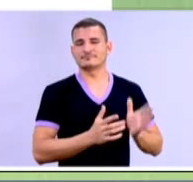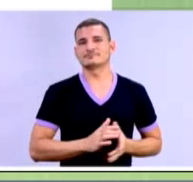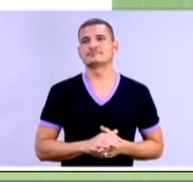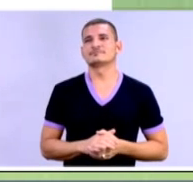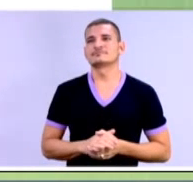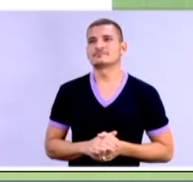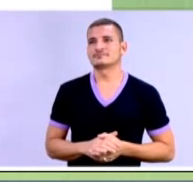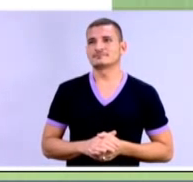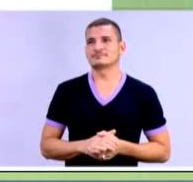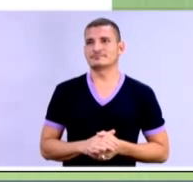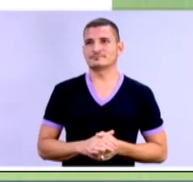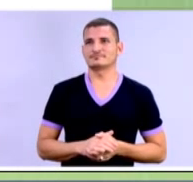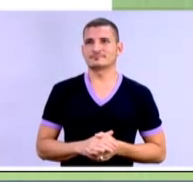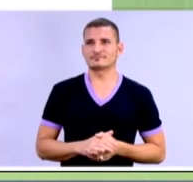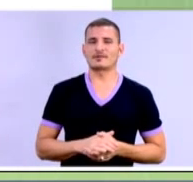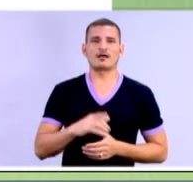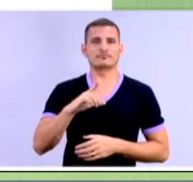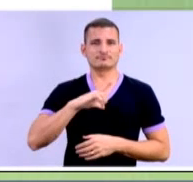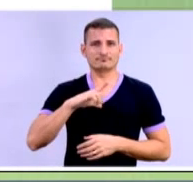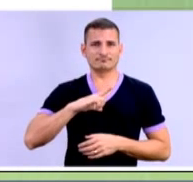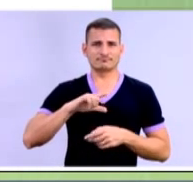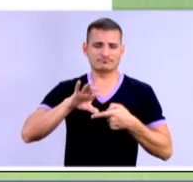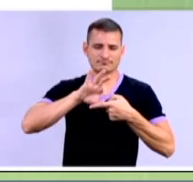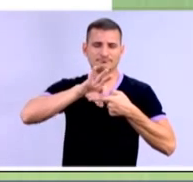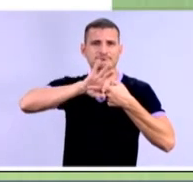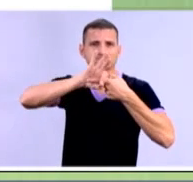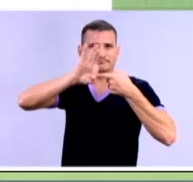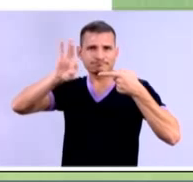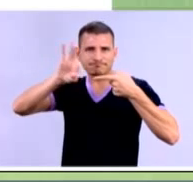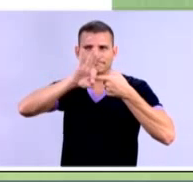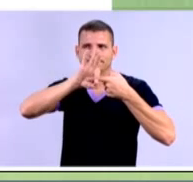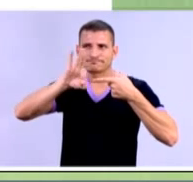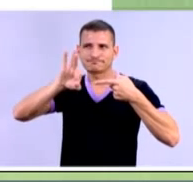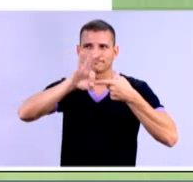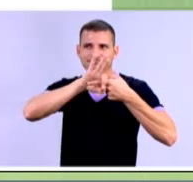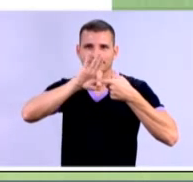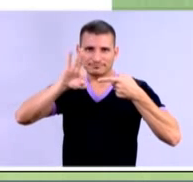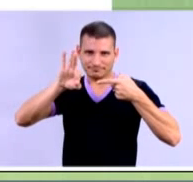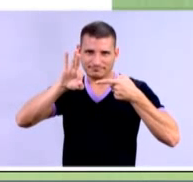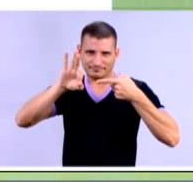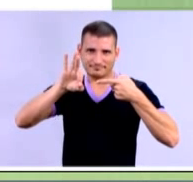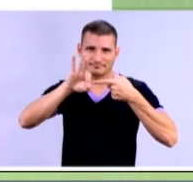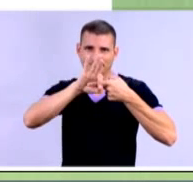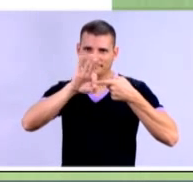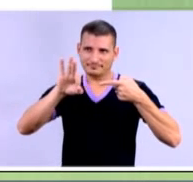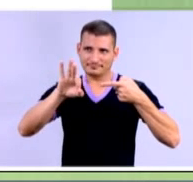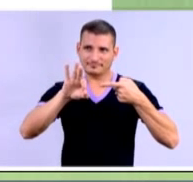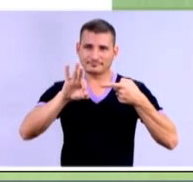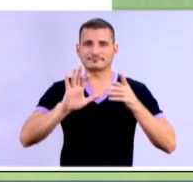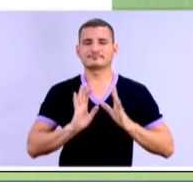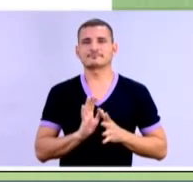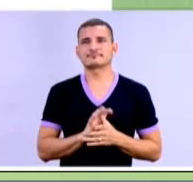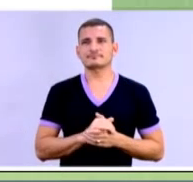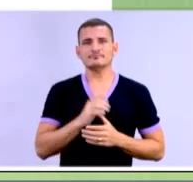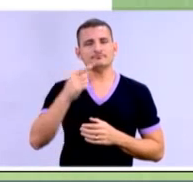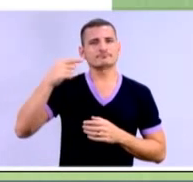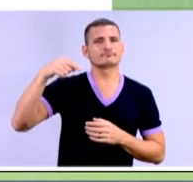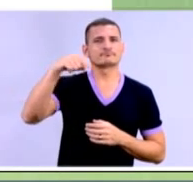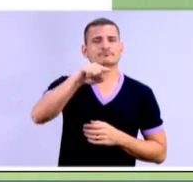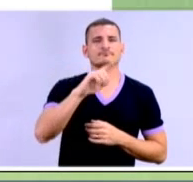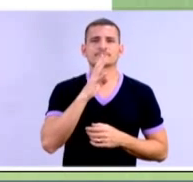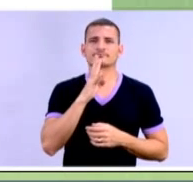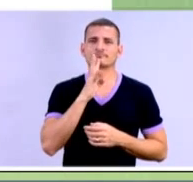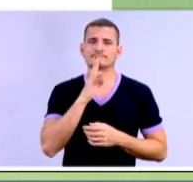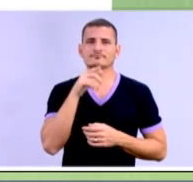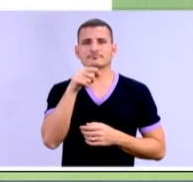ele tem um isolante externo, né? Que o cabo coaxial, só para contextualizar vocês devem conhecê-lo